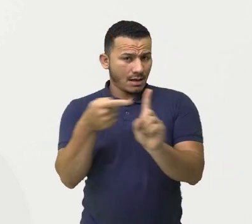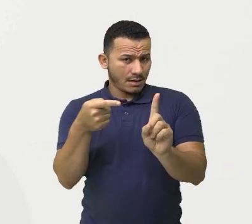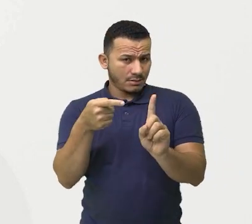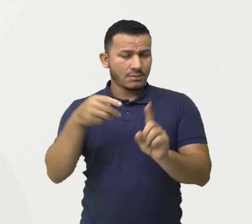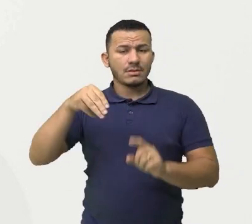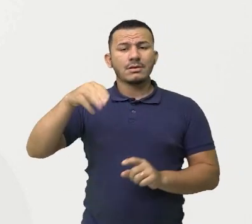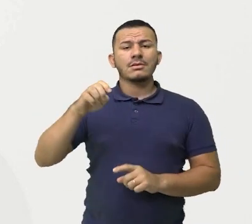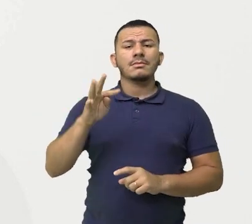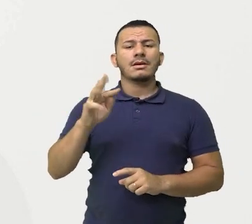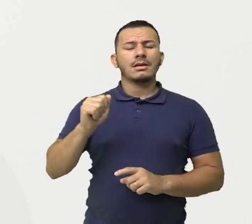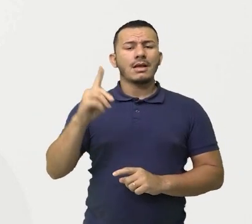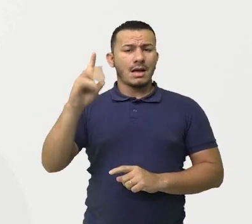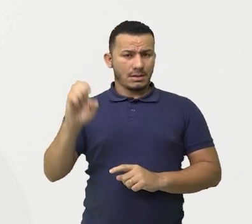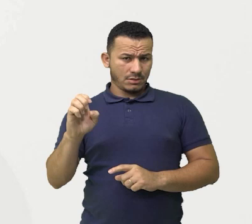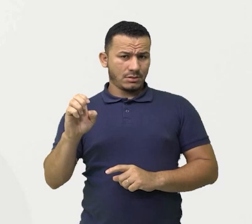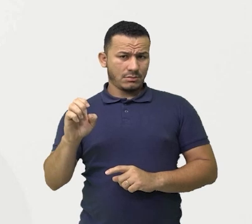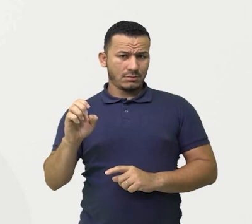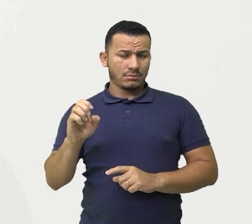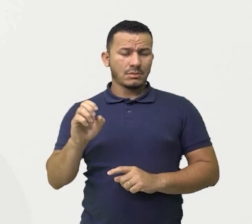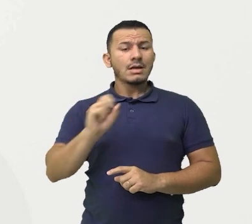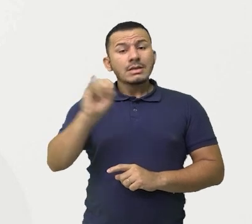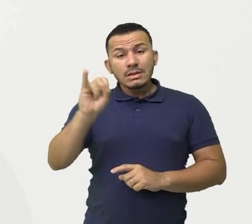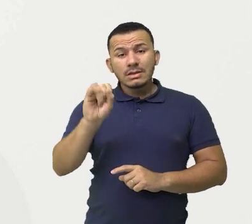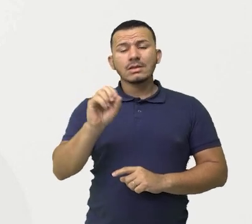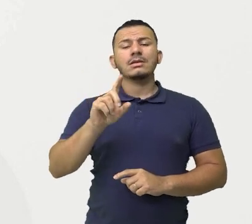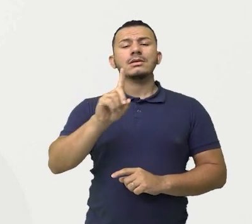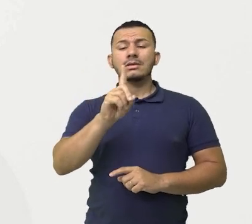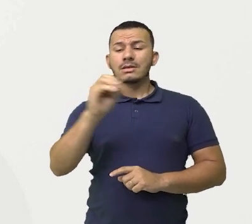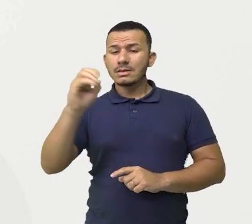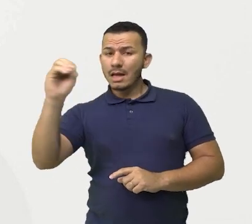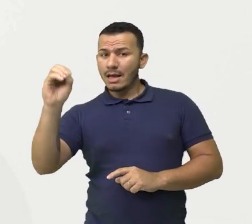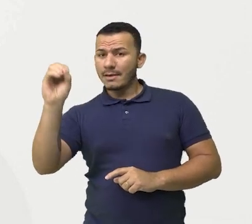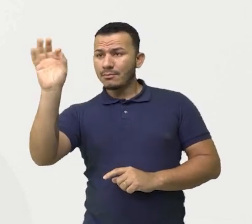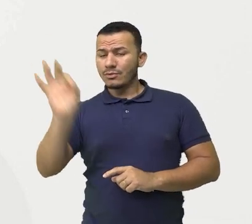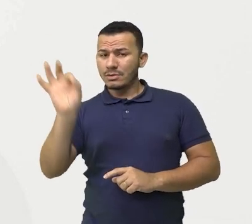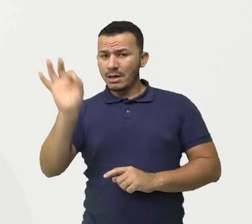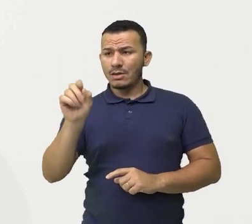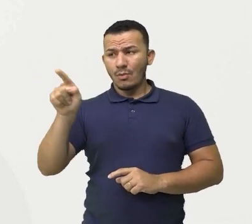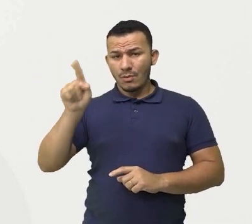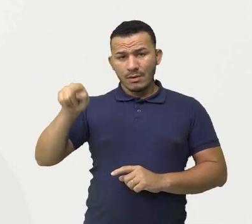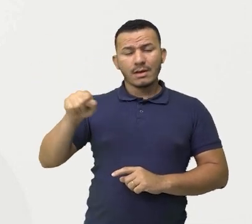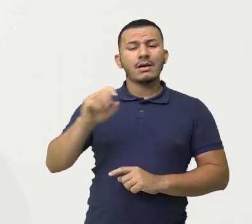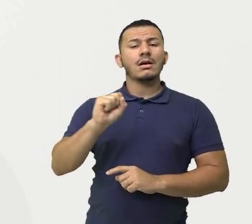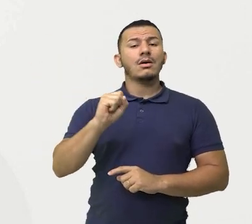de 100. Metade de 100%. Olha só, se o todo